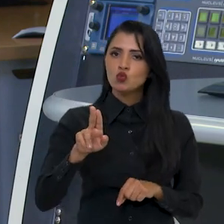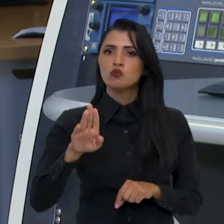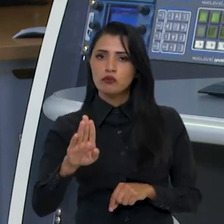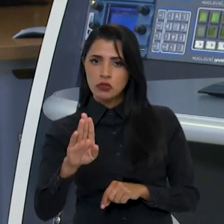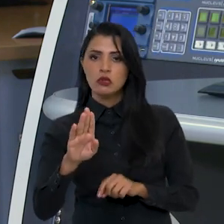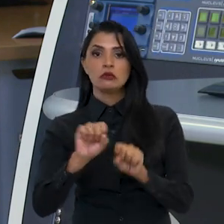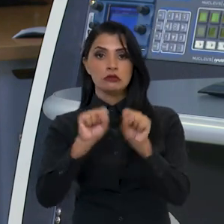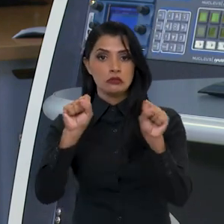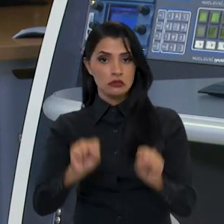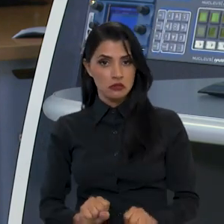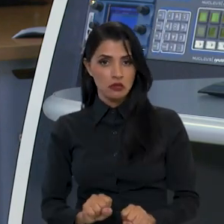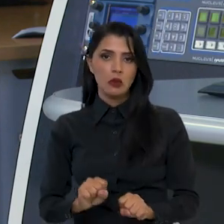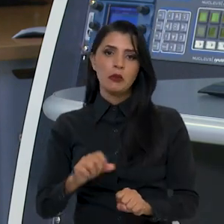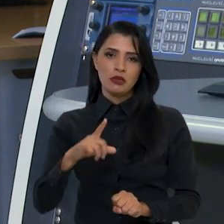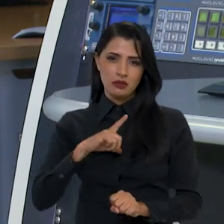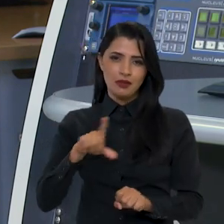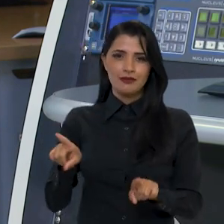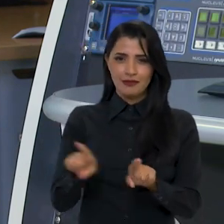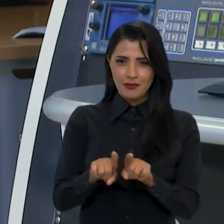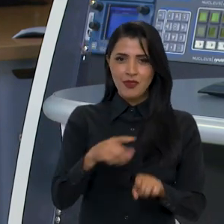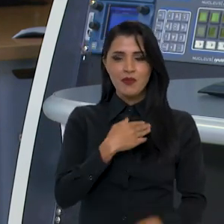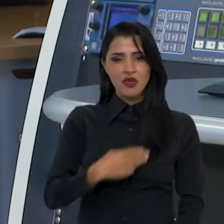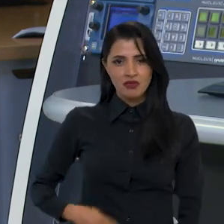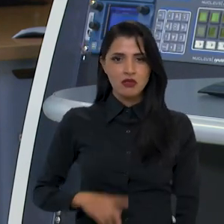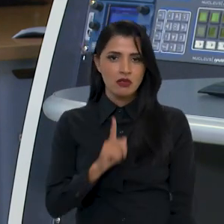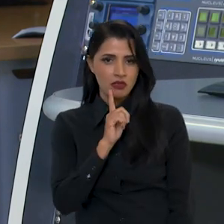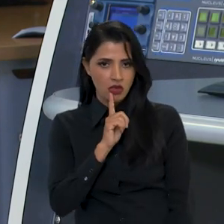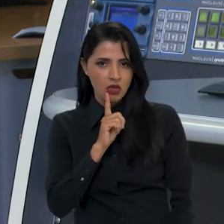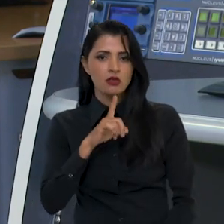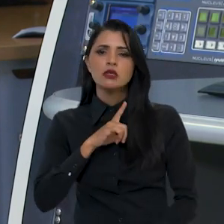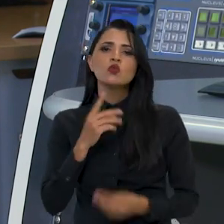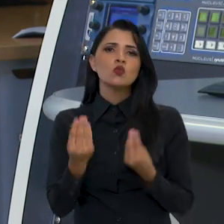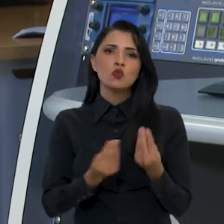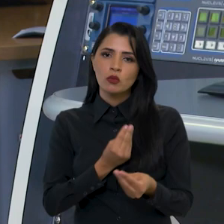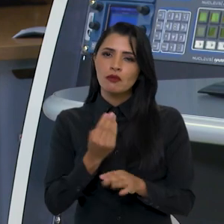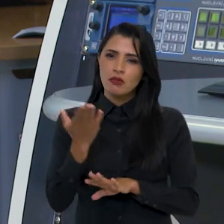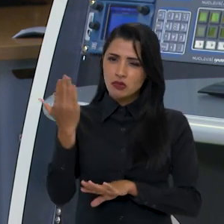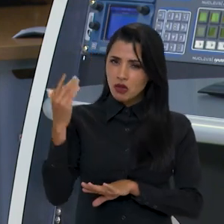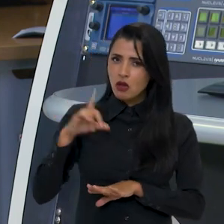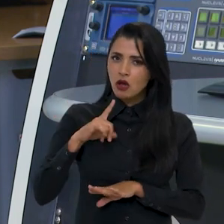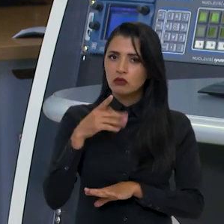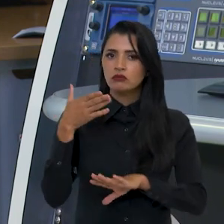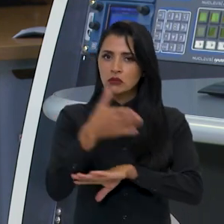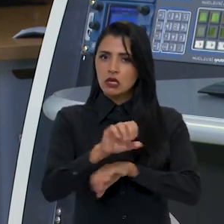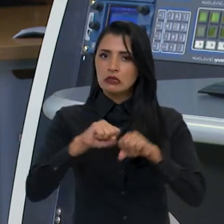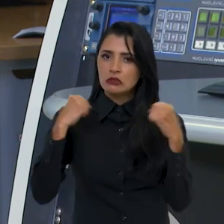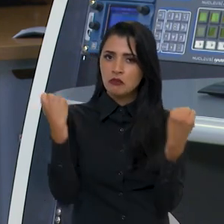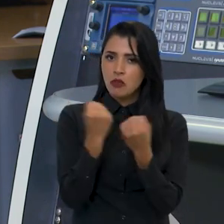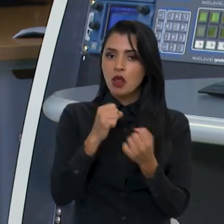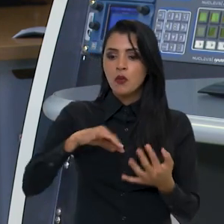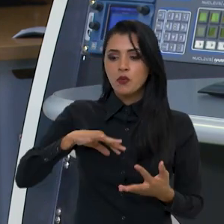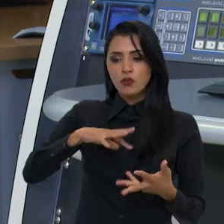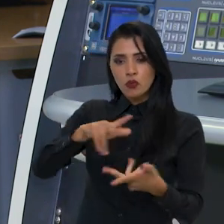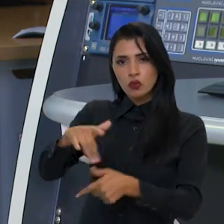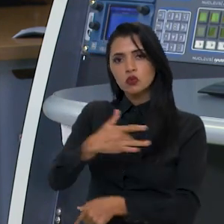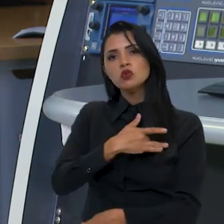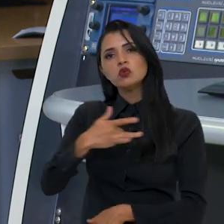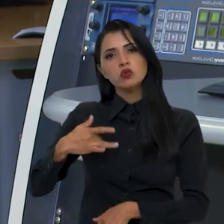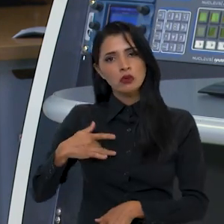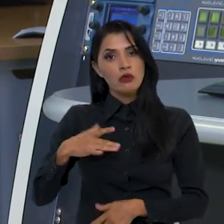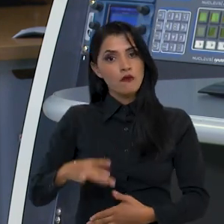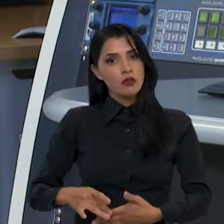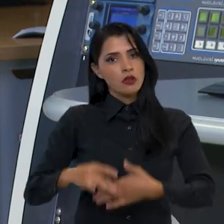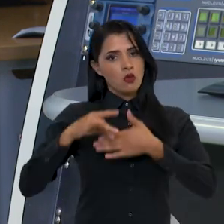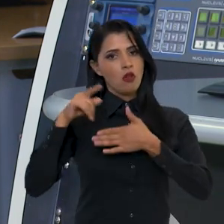subsistema. Nós tivemos, a ministra Nízia Trindade teve recentemente na Assembleia Mundial da Saúde